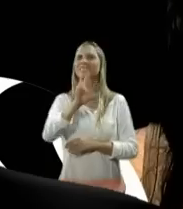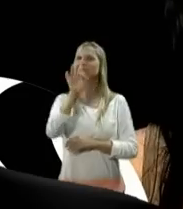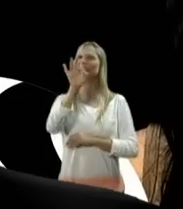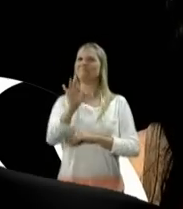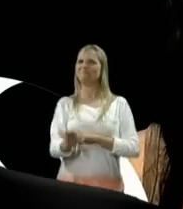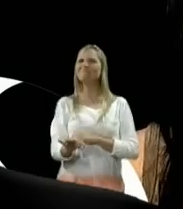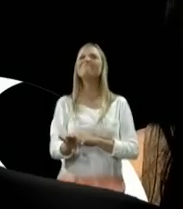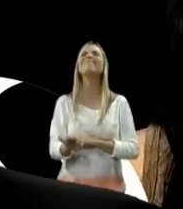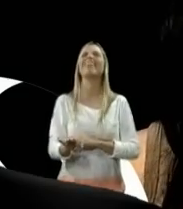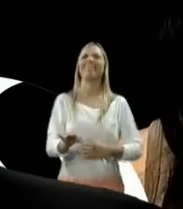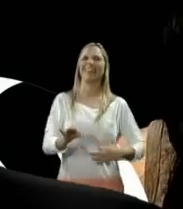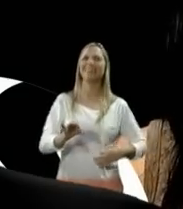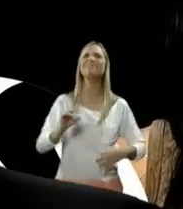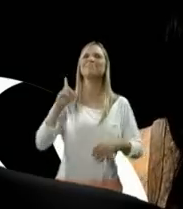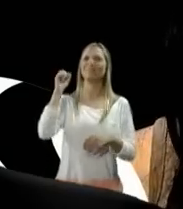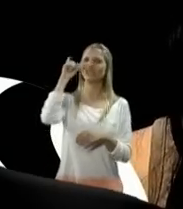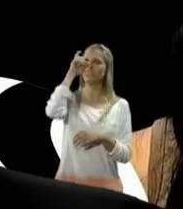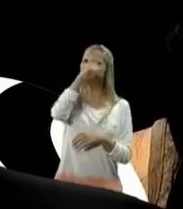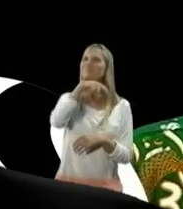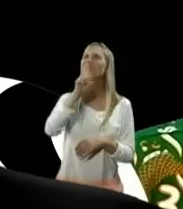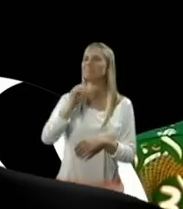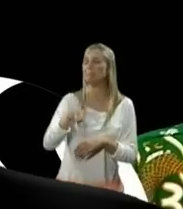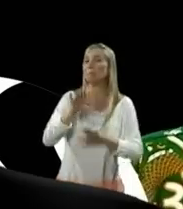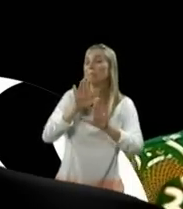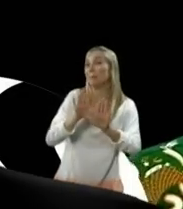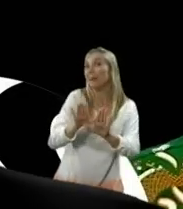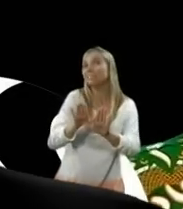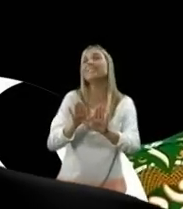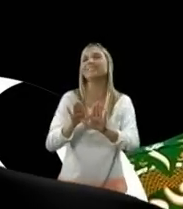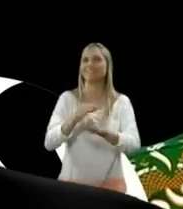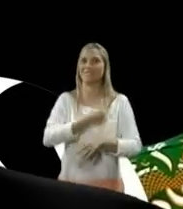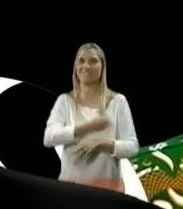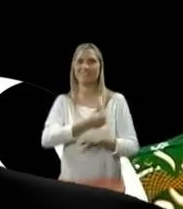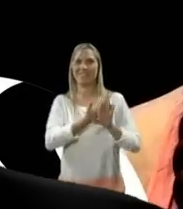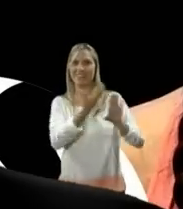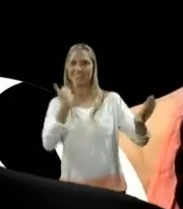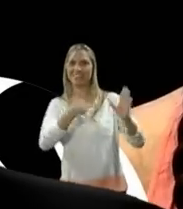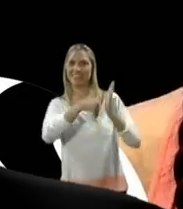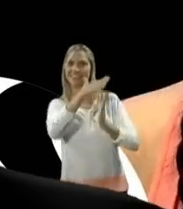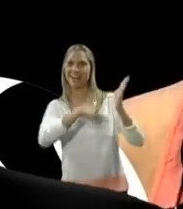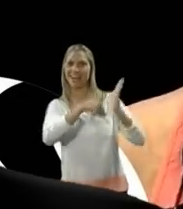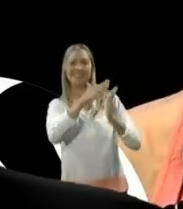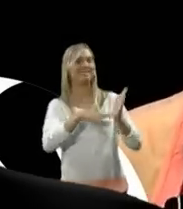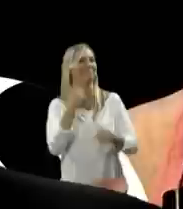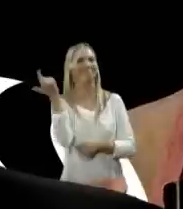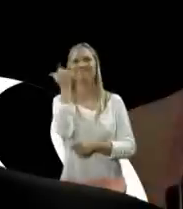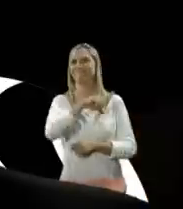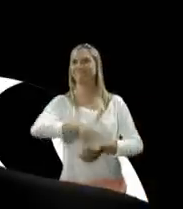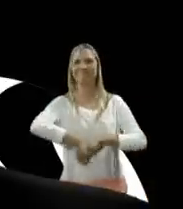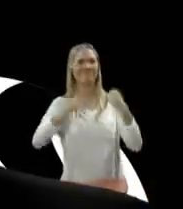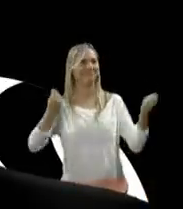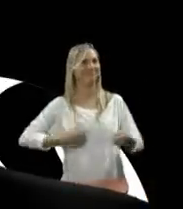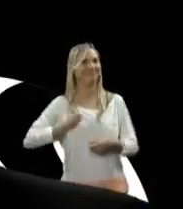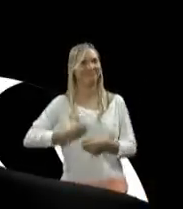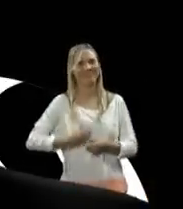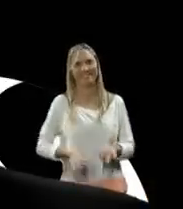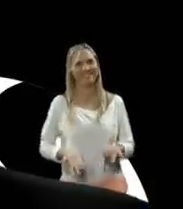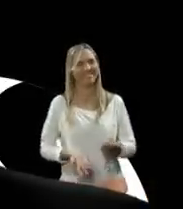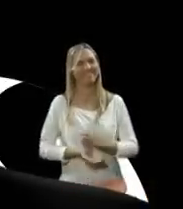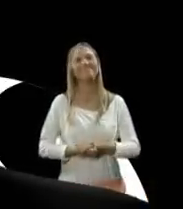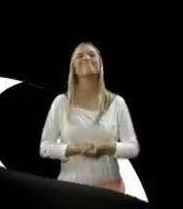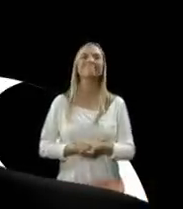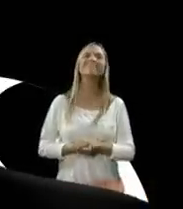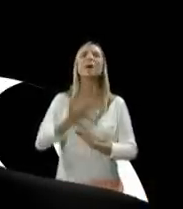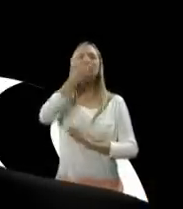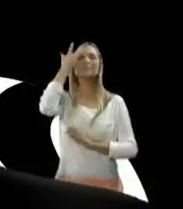certeza. Viver de arte é difícil, sim. Mas viver sem arte seria impossível.